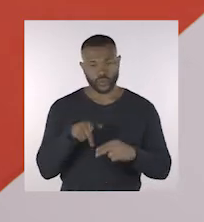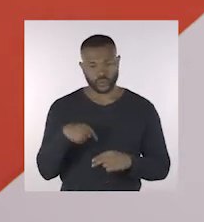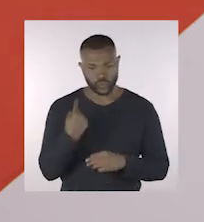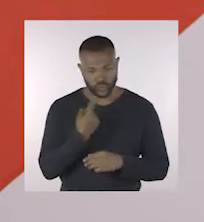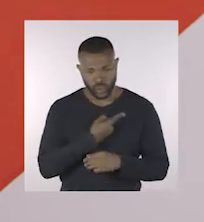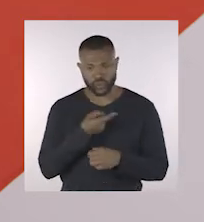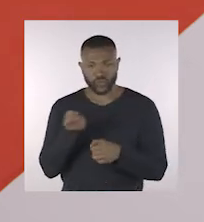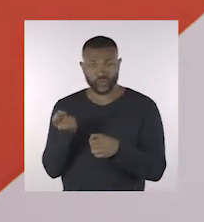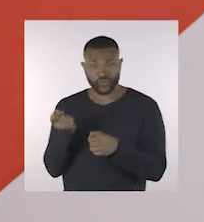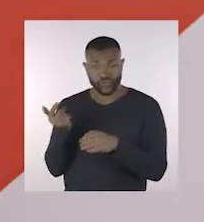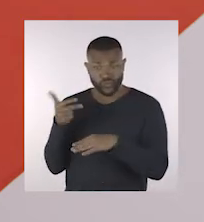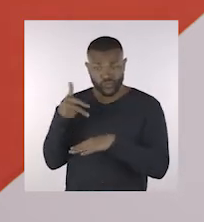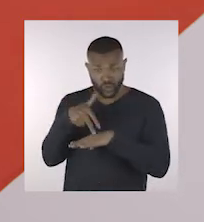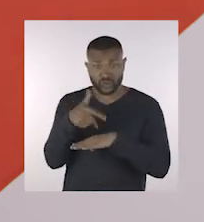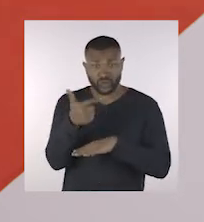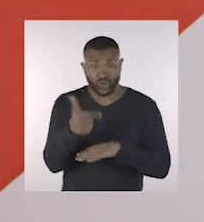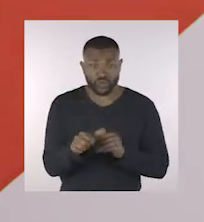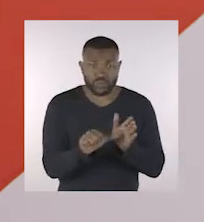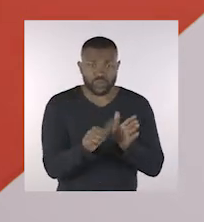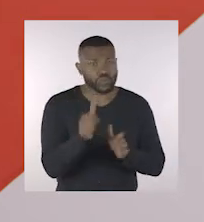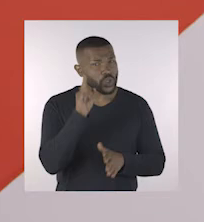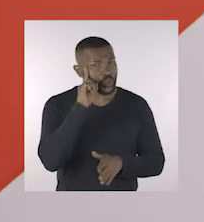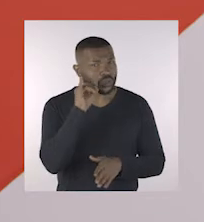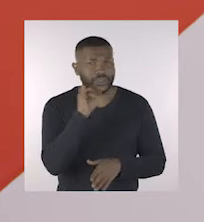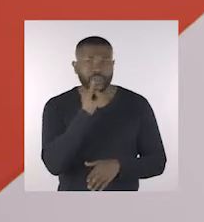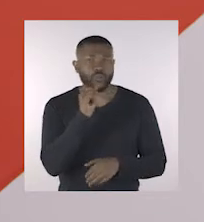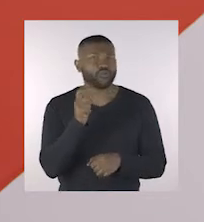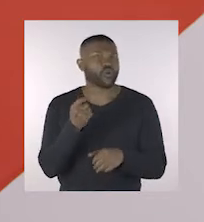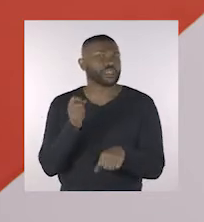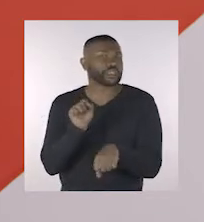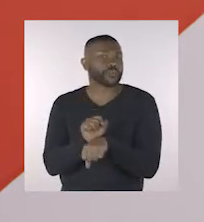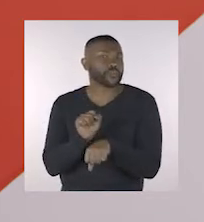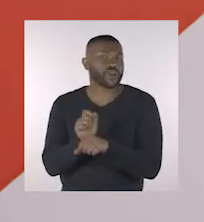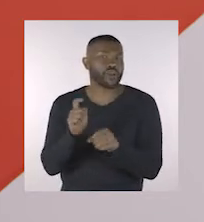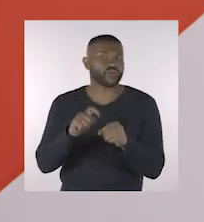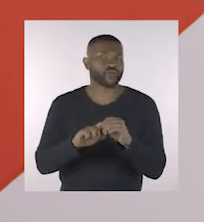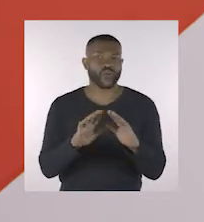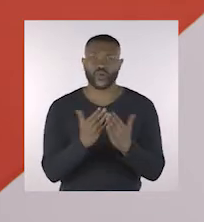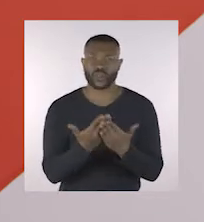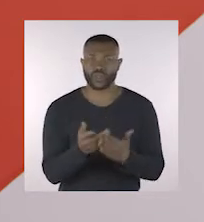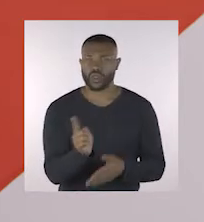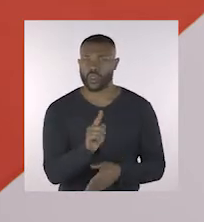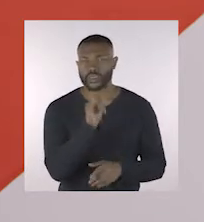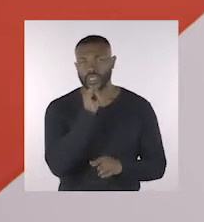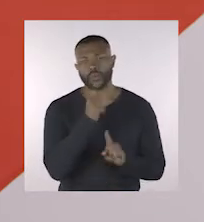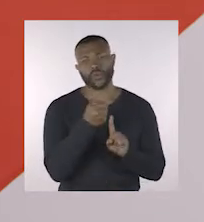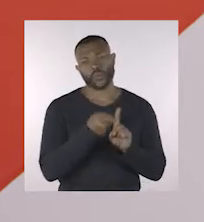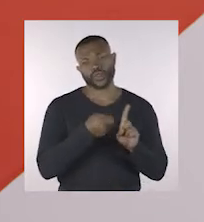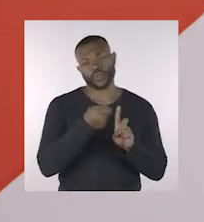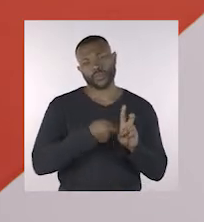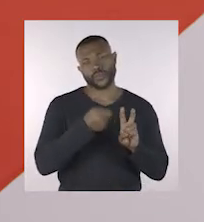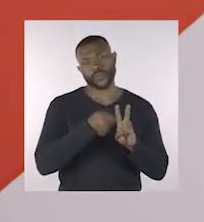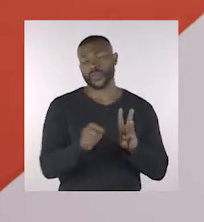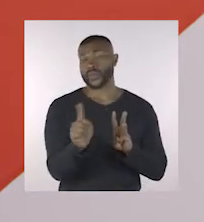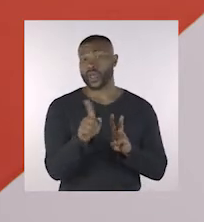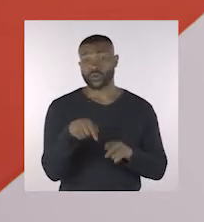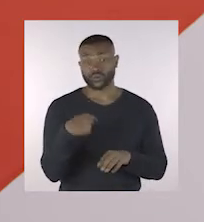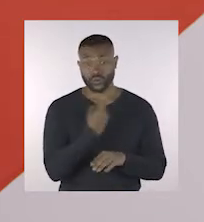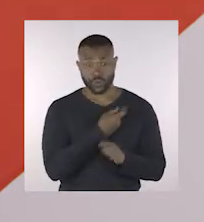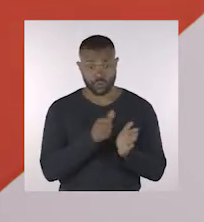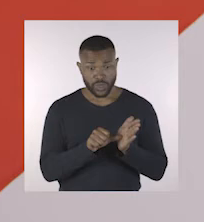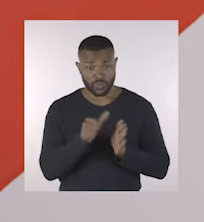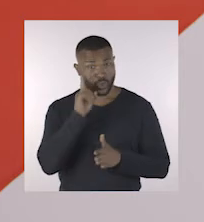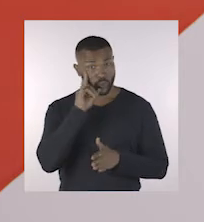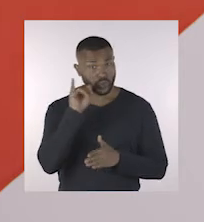por isso que nós vamos voltar e no primeiro dia eu não vou esperar a volta às aulas eu não vou esperar um mês dois meses